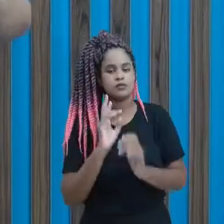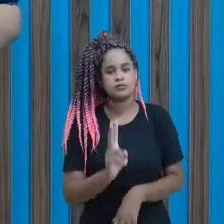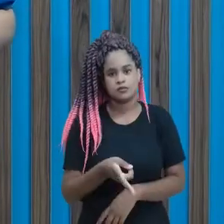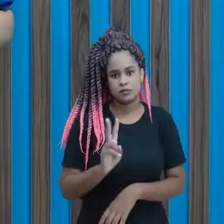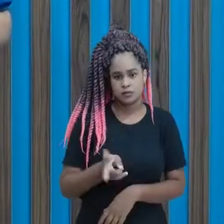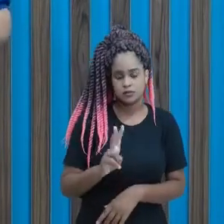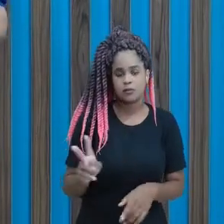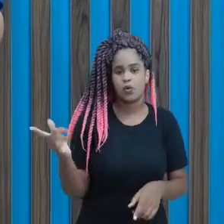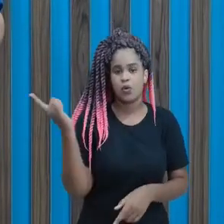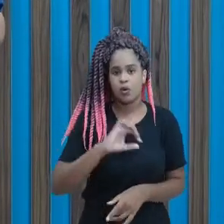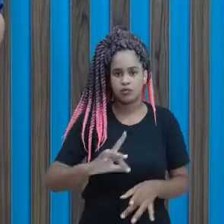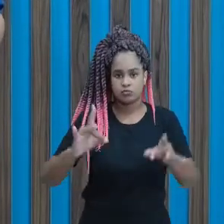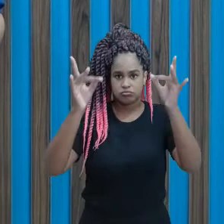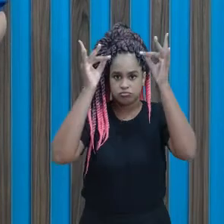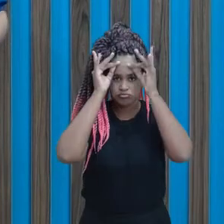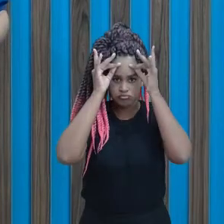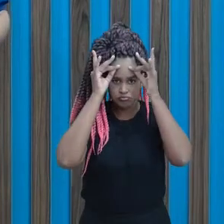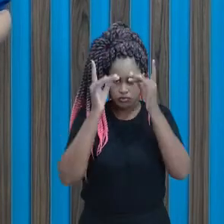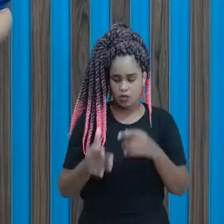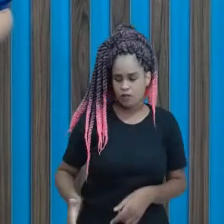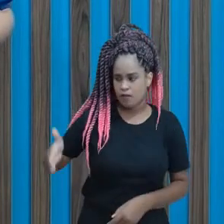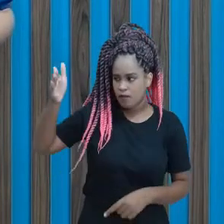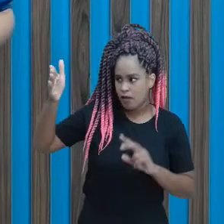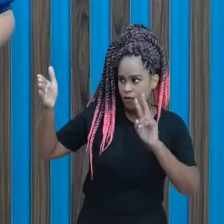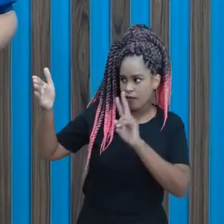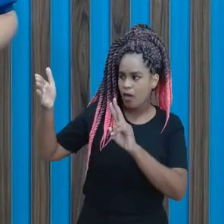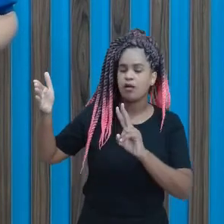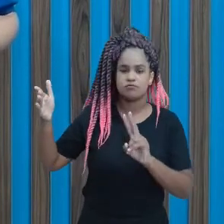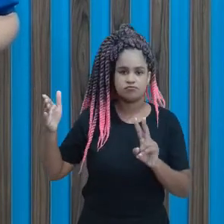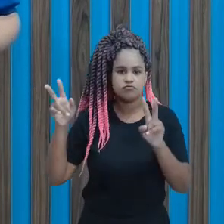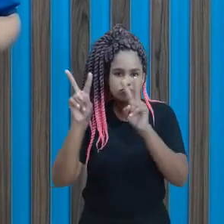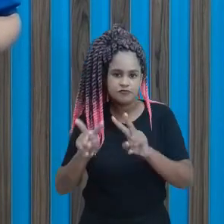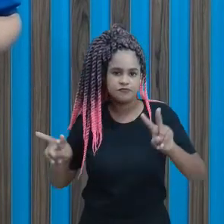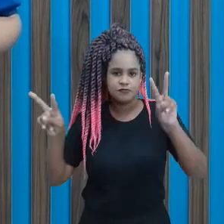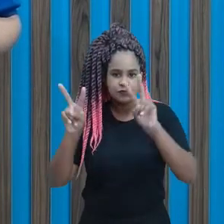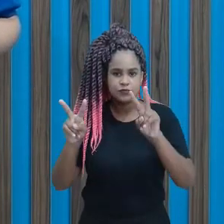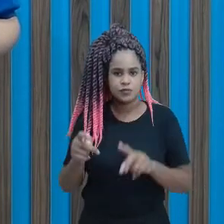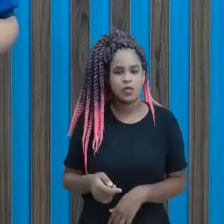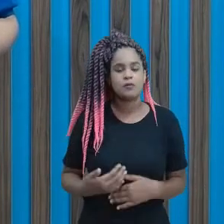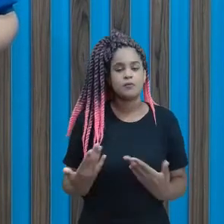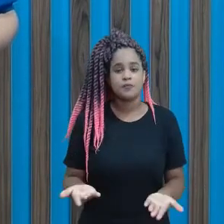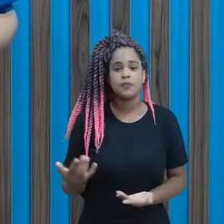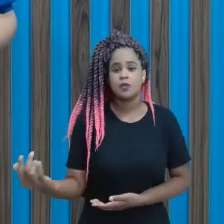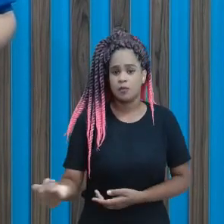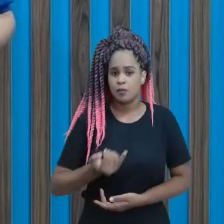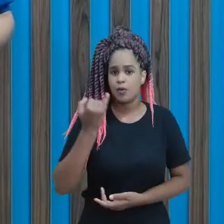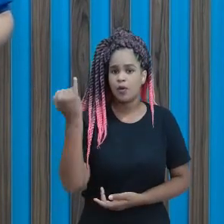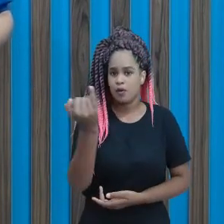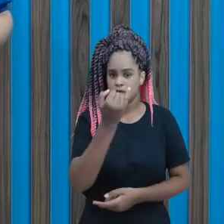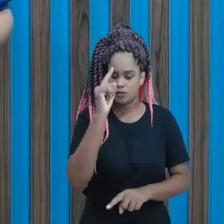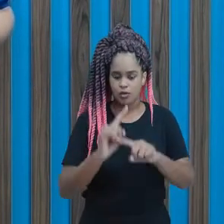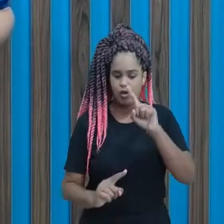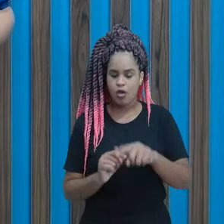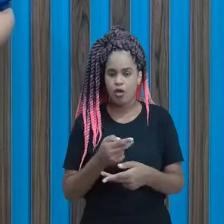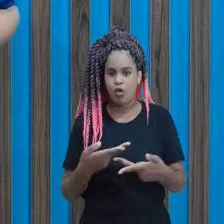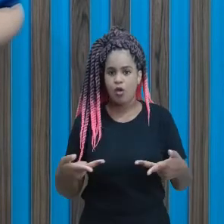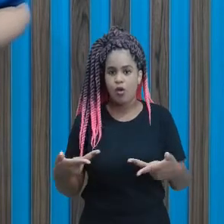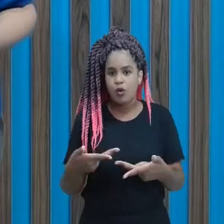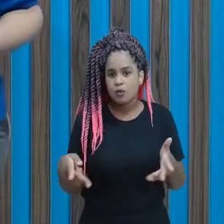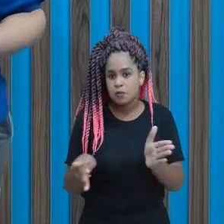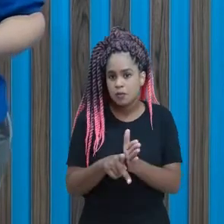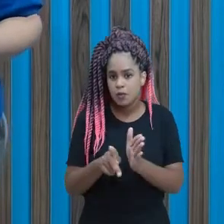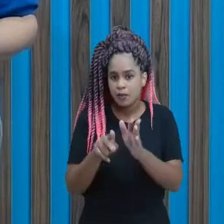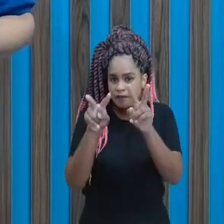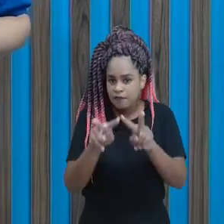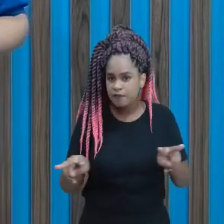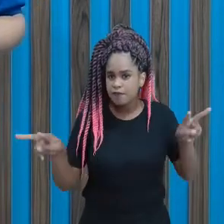e fixar com aquilo ali que está na parede. Então, é muito importante a utilização de recursos visuais. E quando a gente fala de